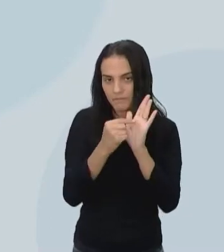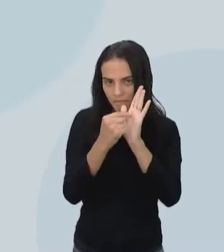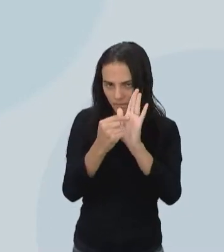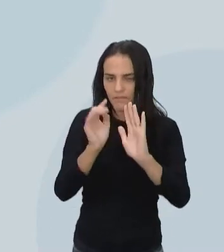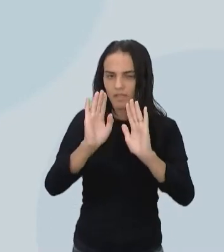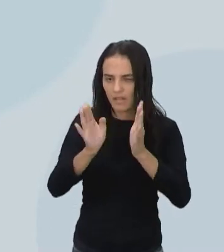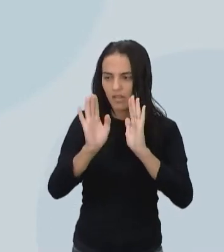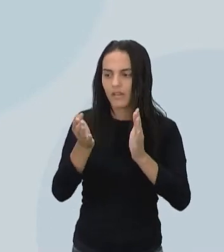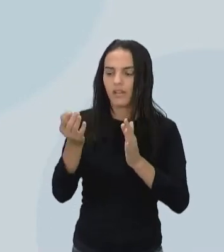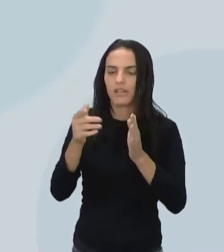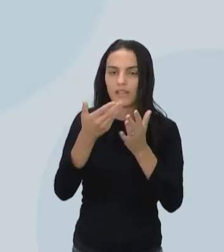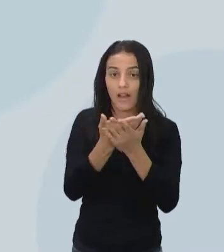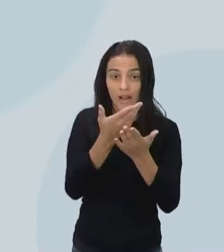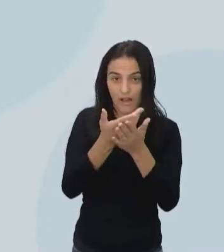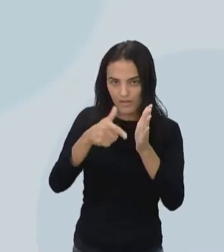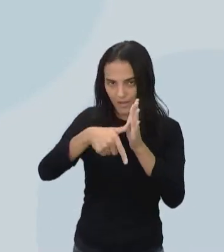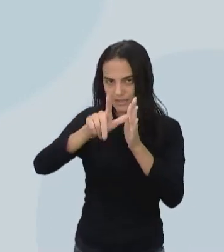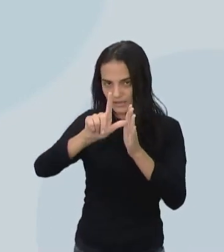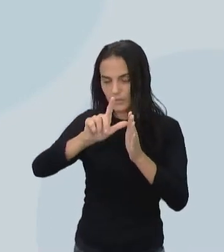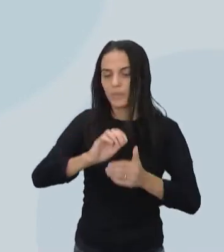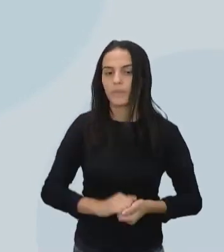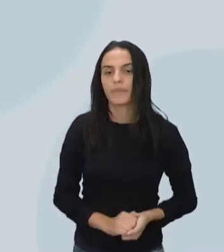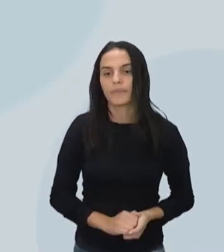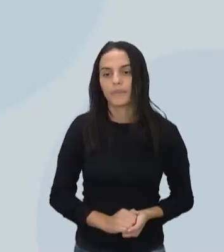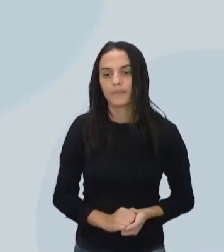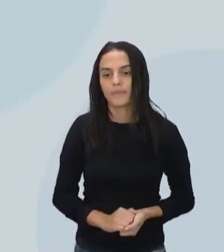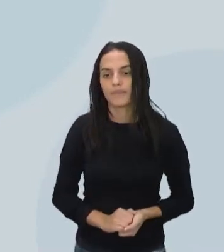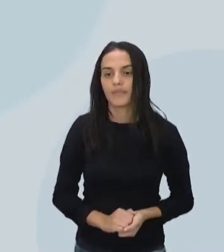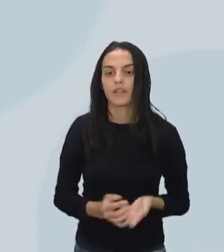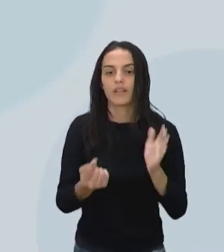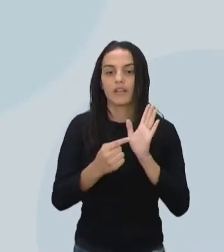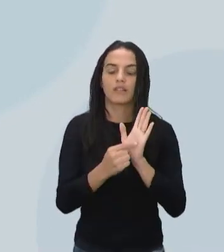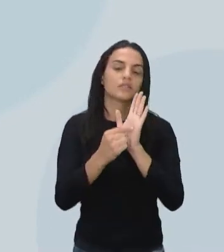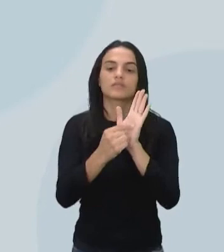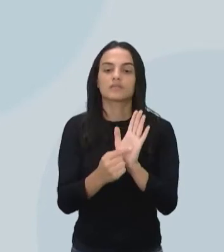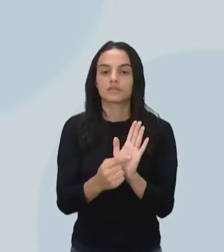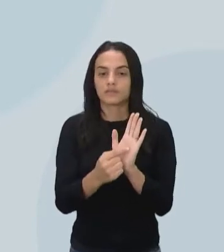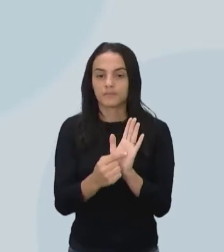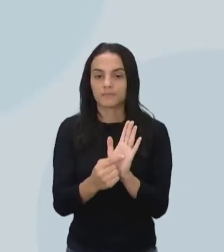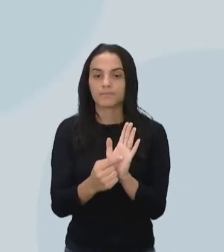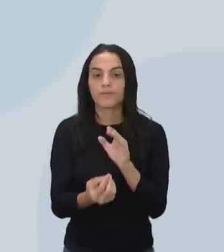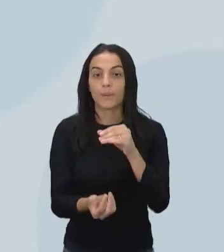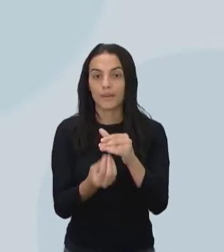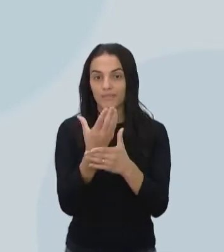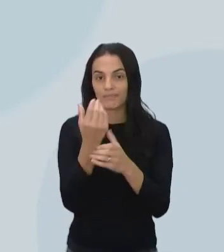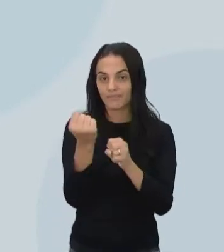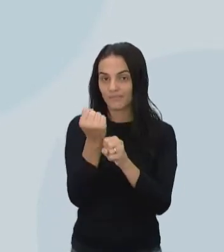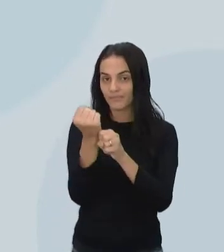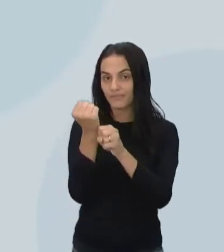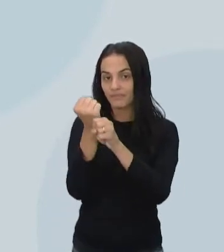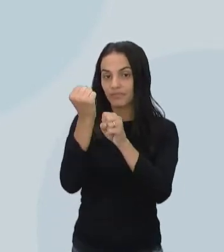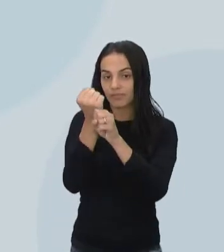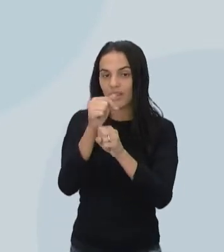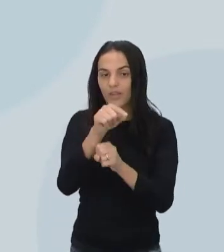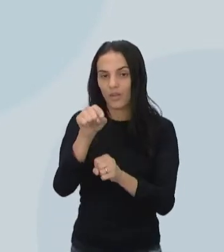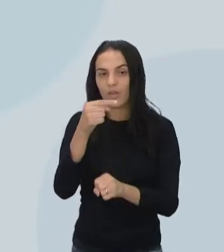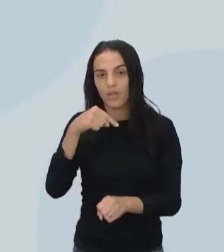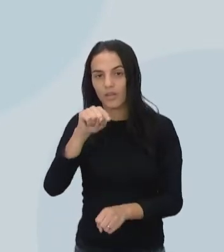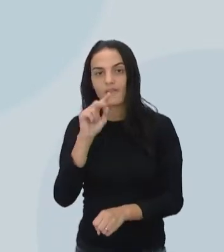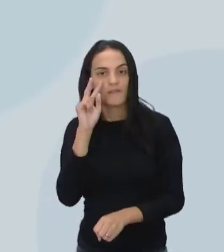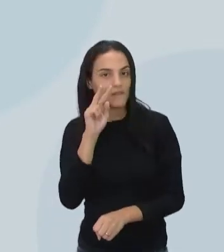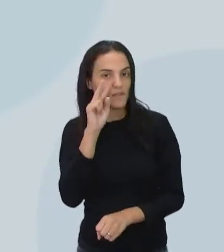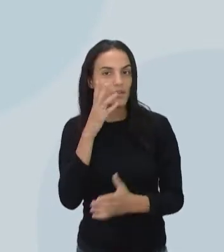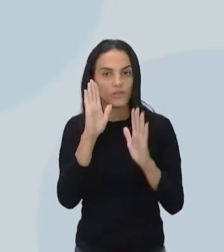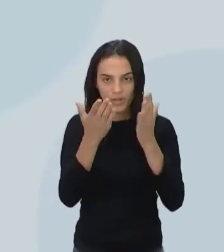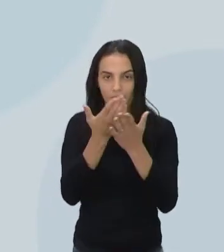aula anterior, e ela mostra uma construção, como a gente já viu lá